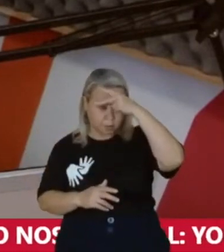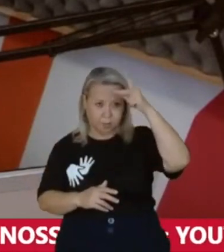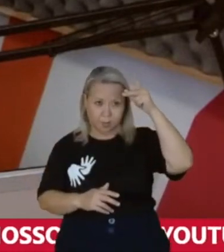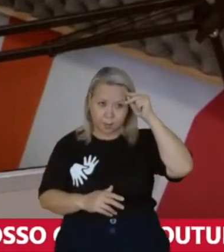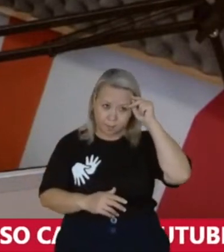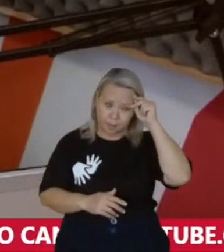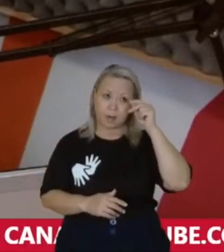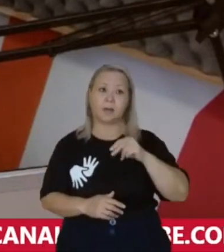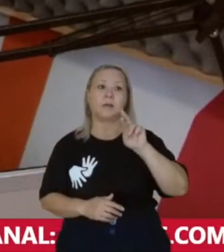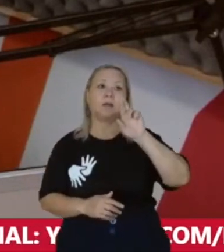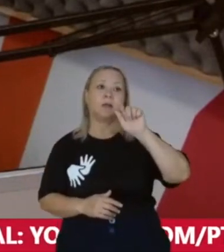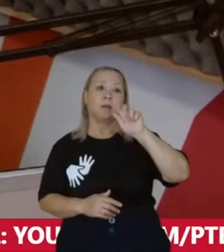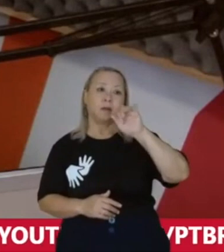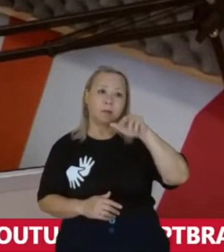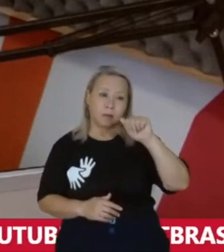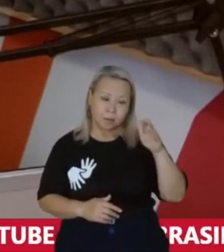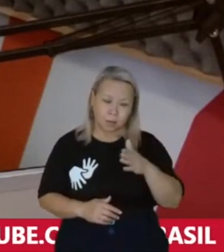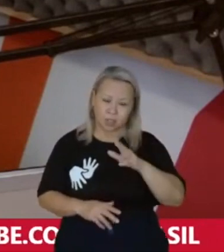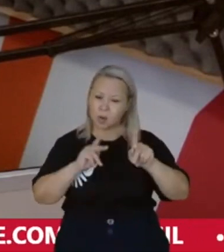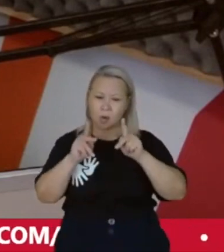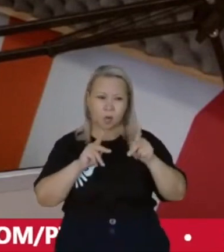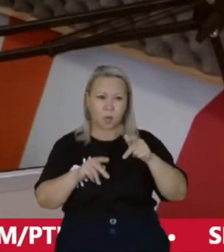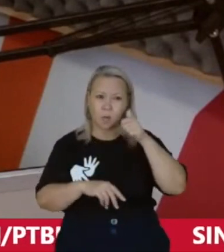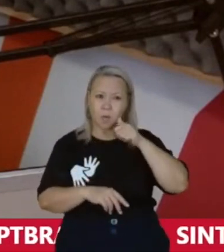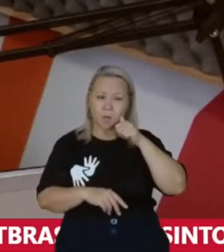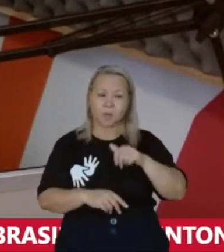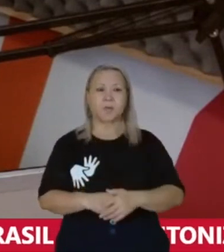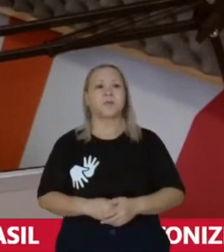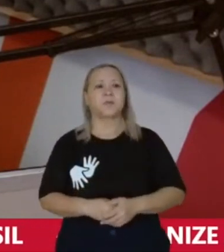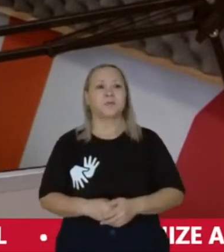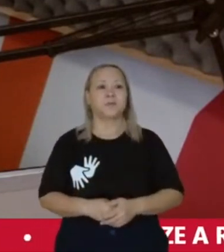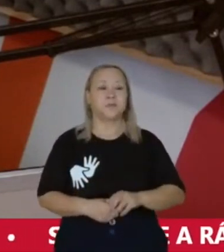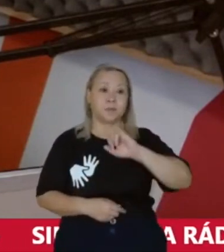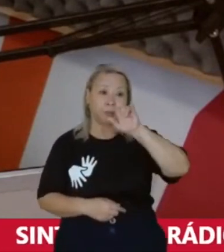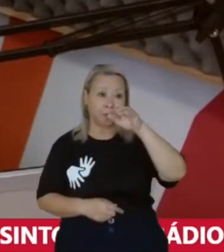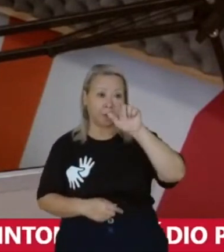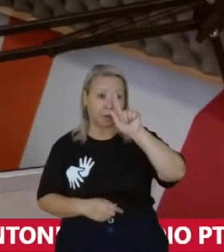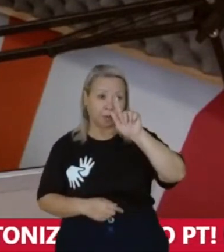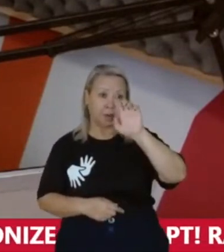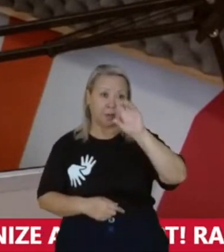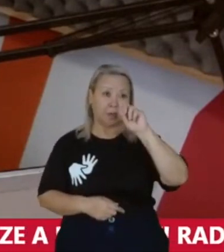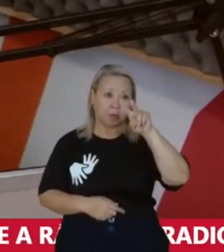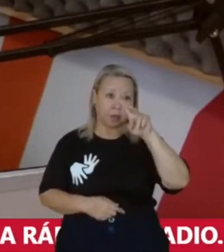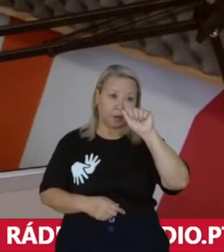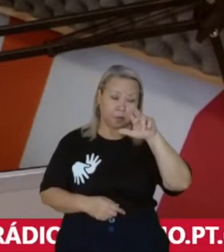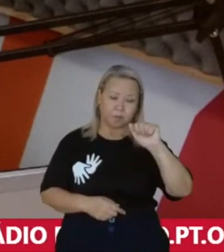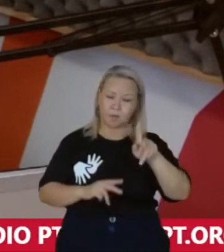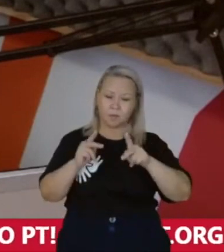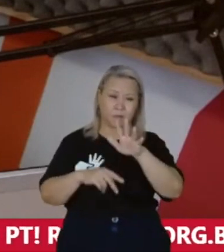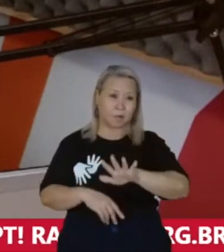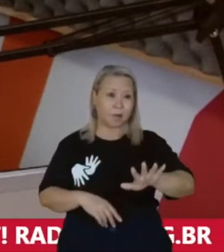Cleusa, a Regina Araújo. Um beijo, Rê. A Giovana também. Todo mundo com muito